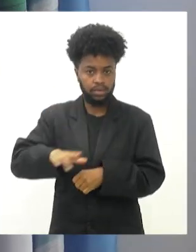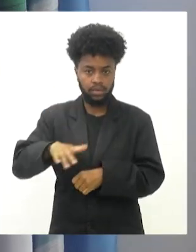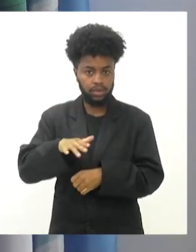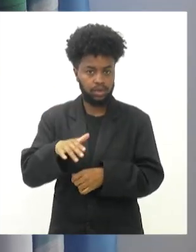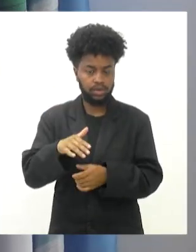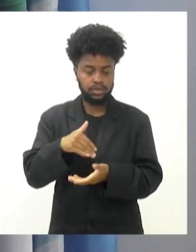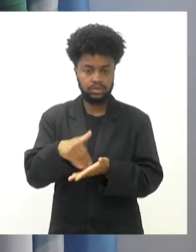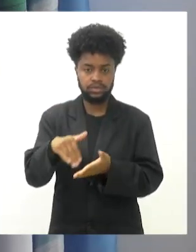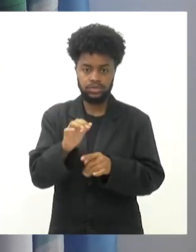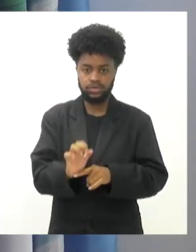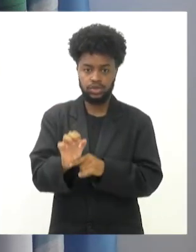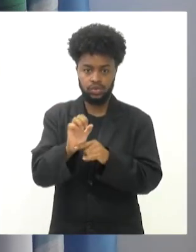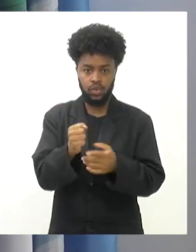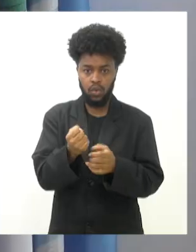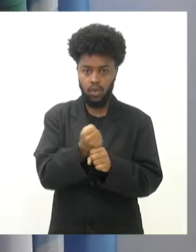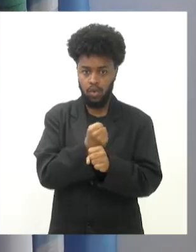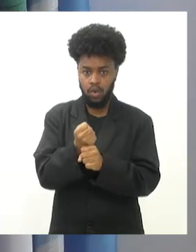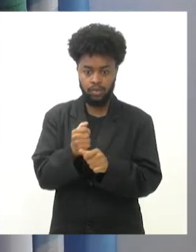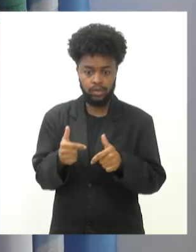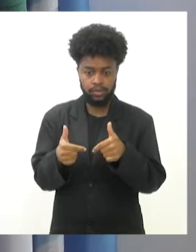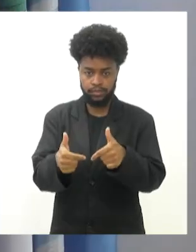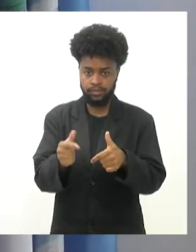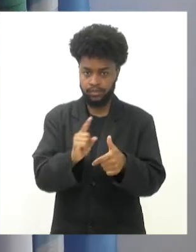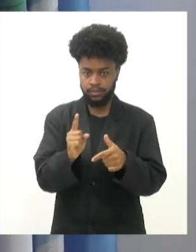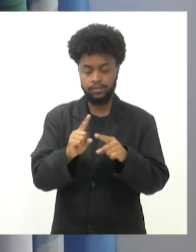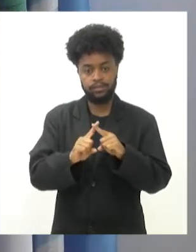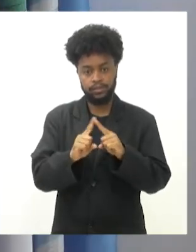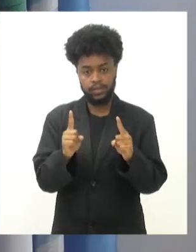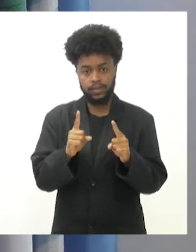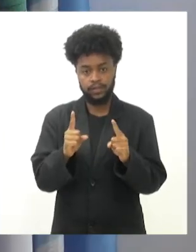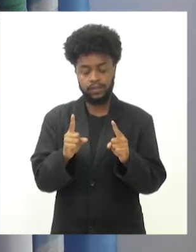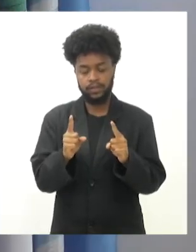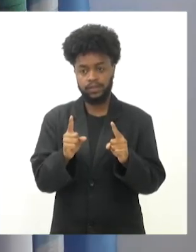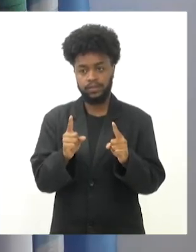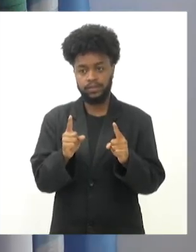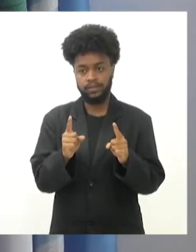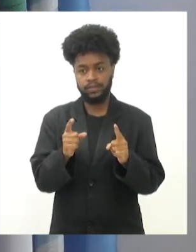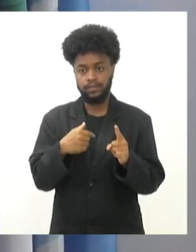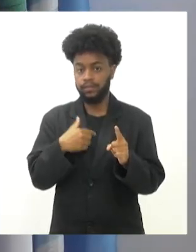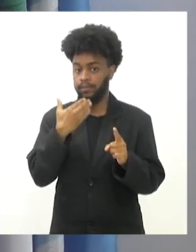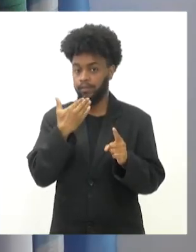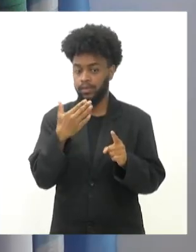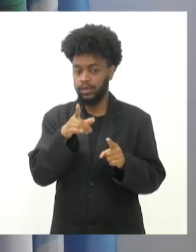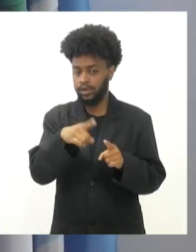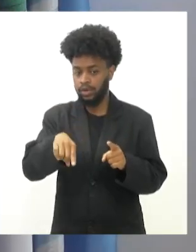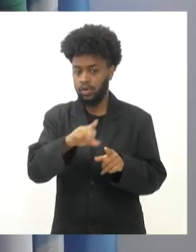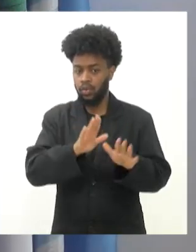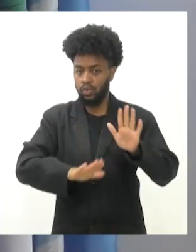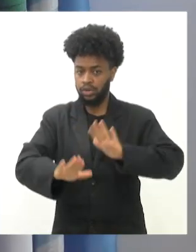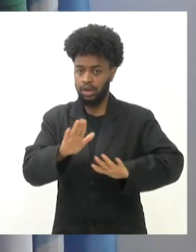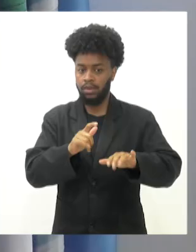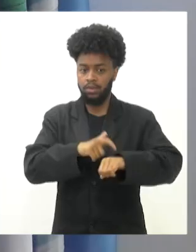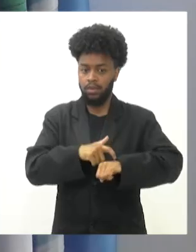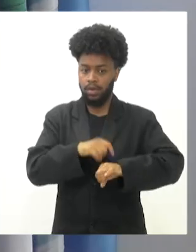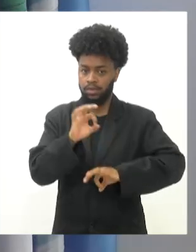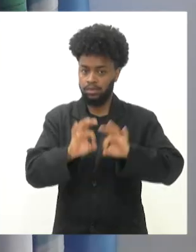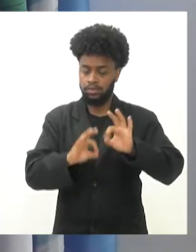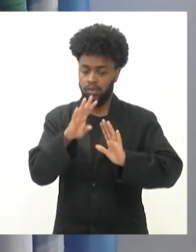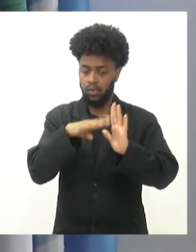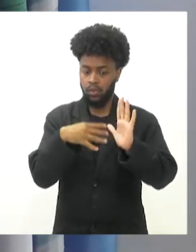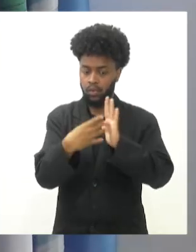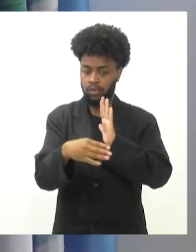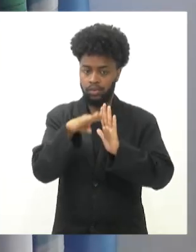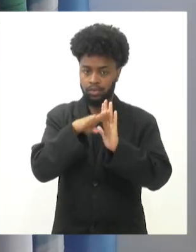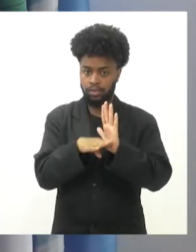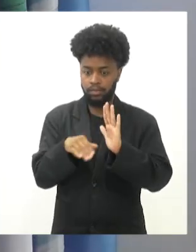de obras que teve a execução. Então, teve atuação. Então, eu peço o zelo aqui na hora de nós estabelecermos o cronograma das